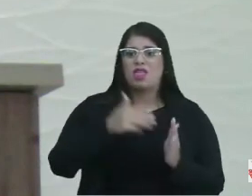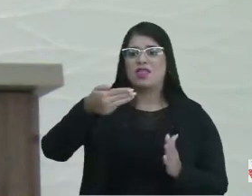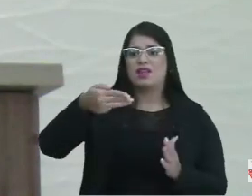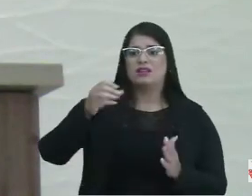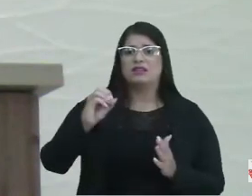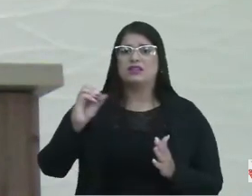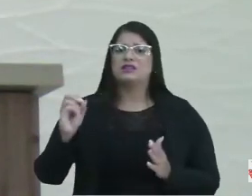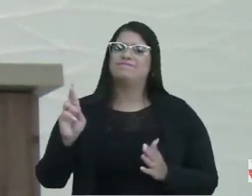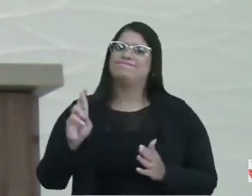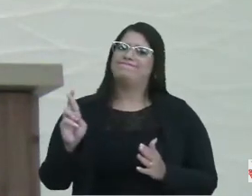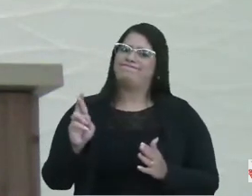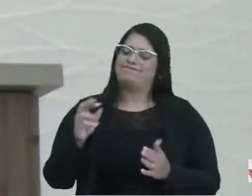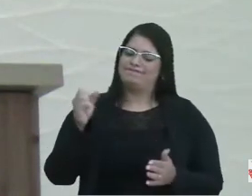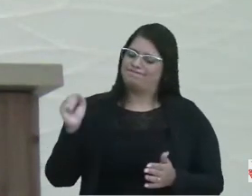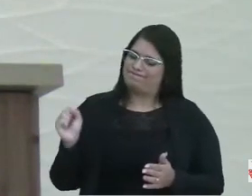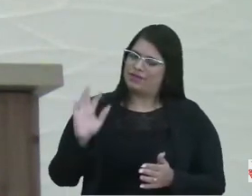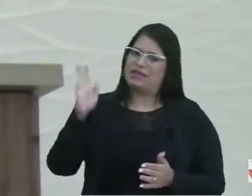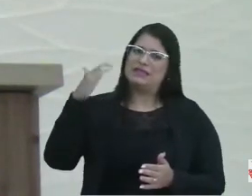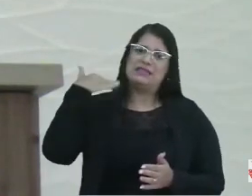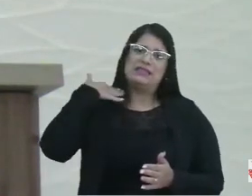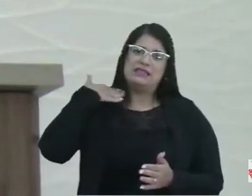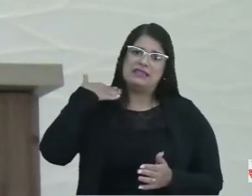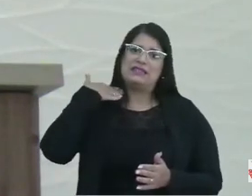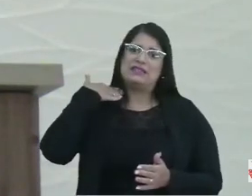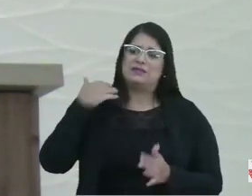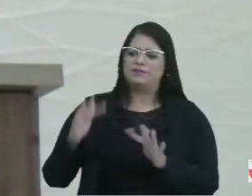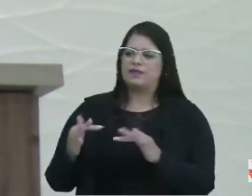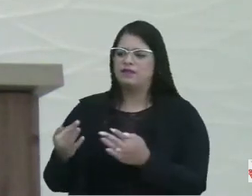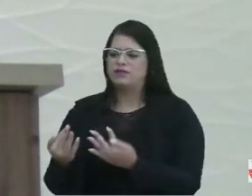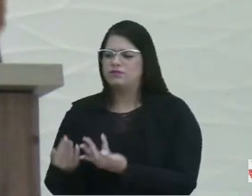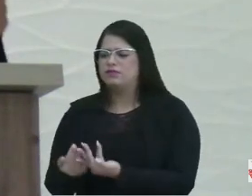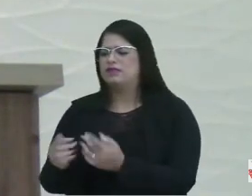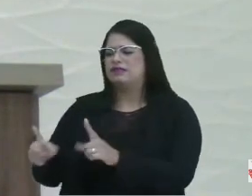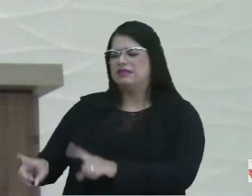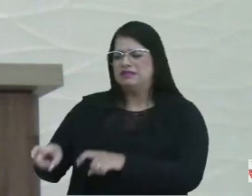cidadão, aquele agricultor familiar,